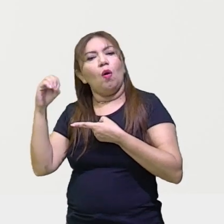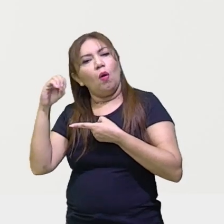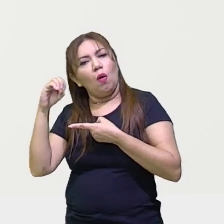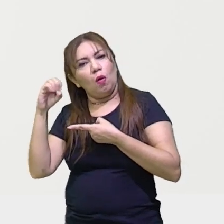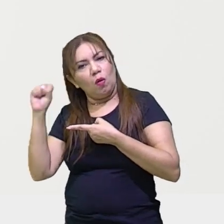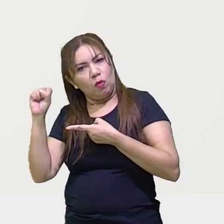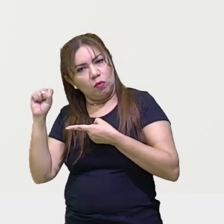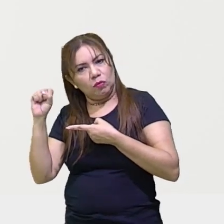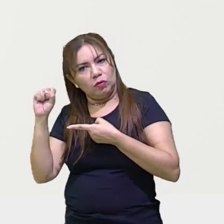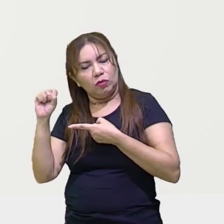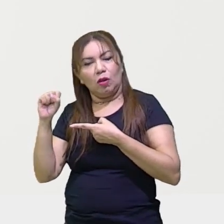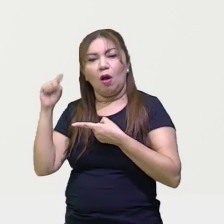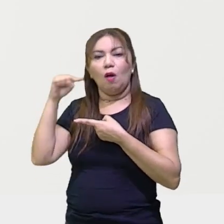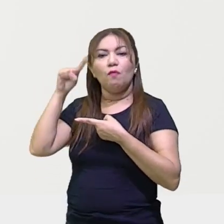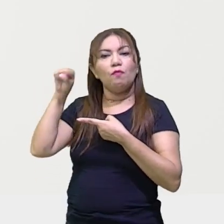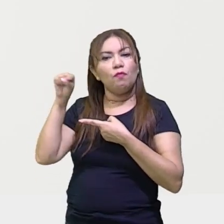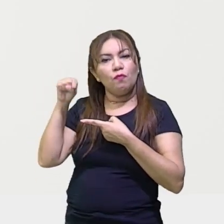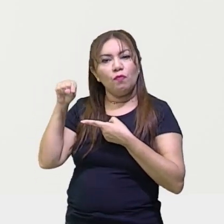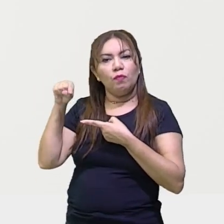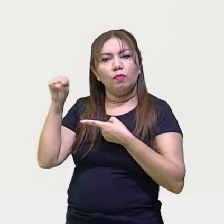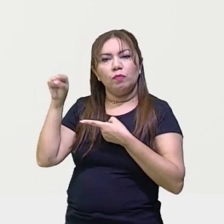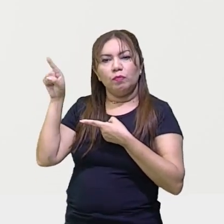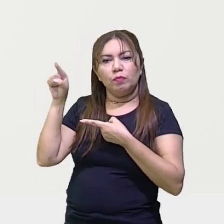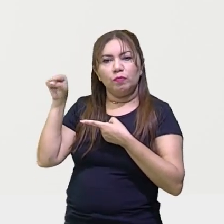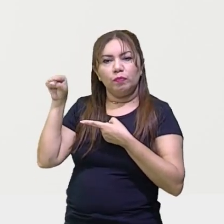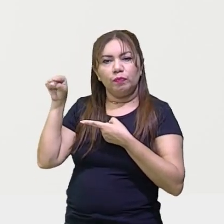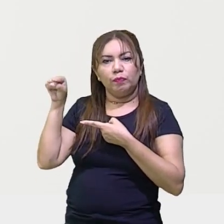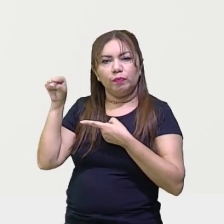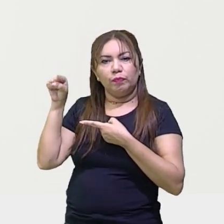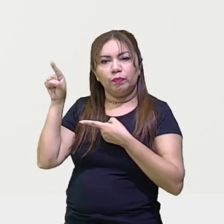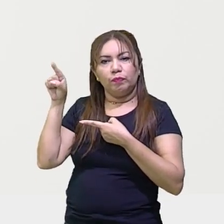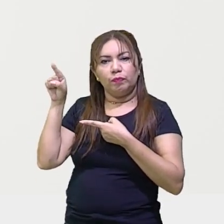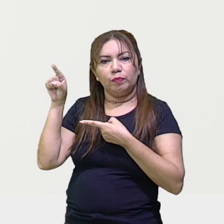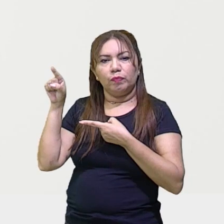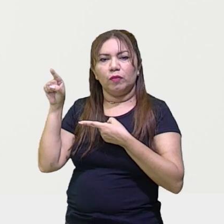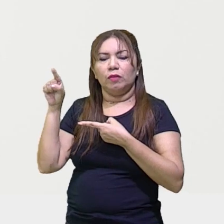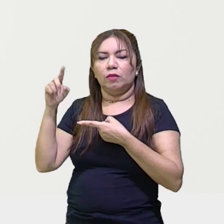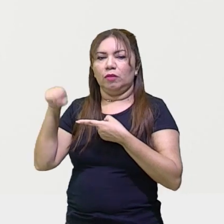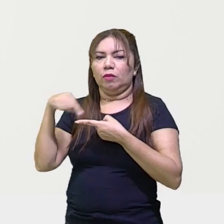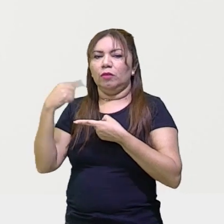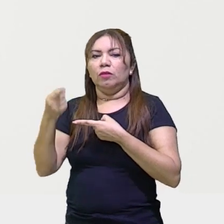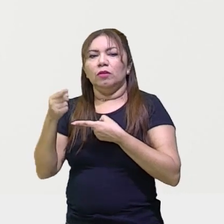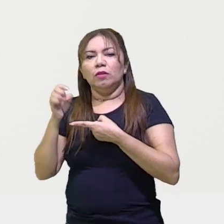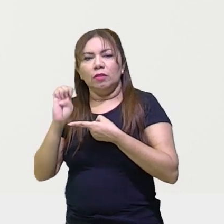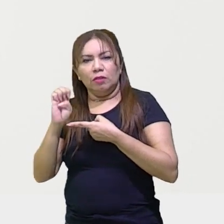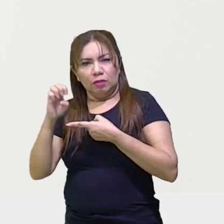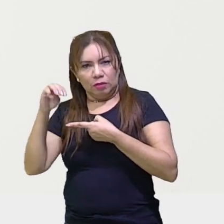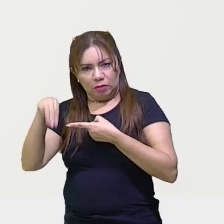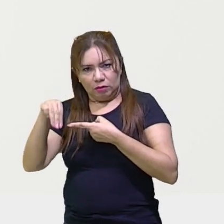Os. Avô, avós. Em,